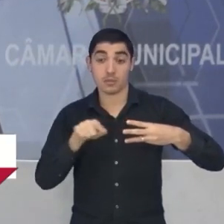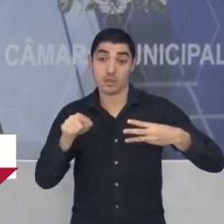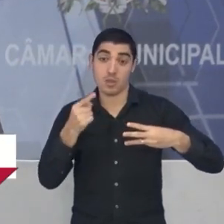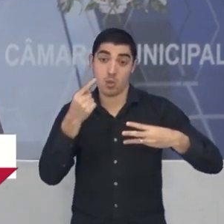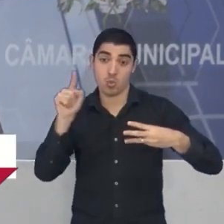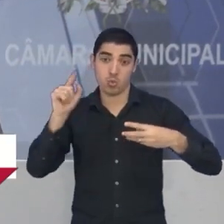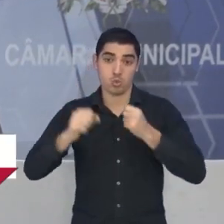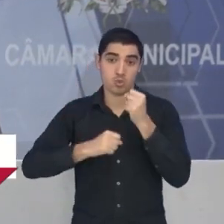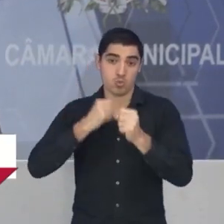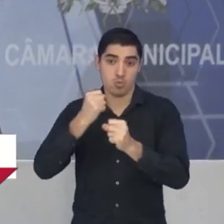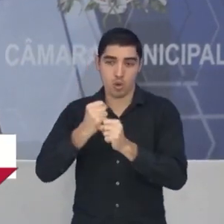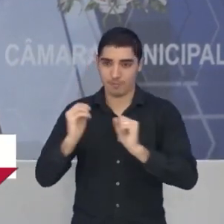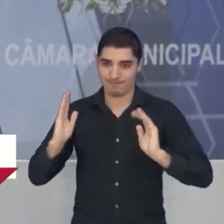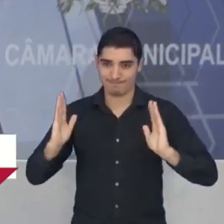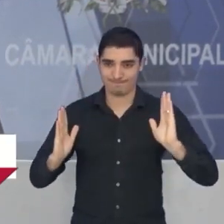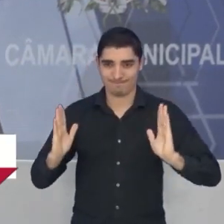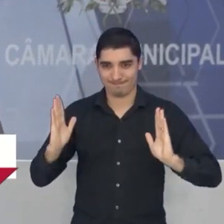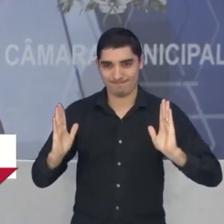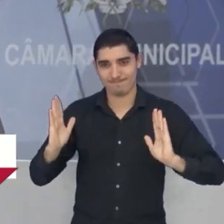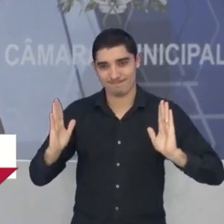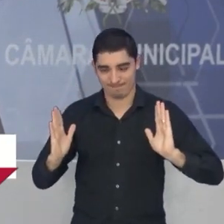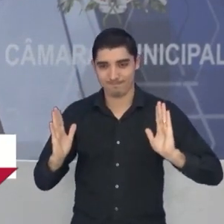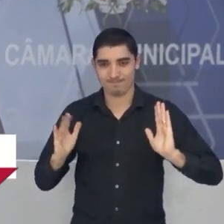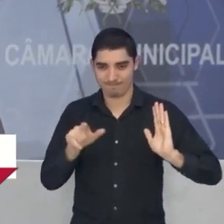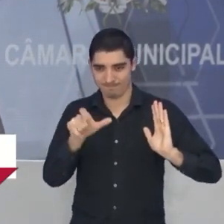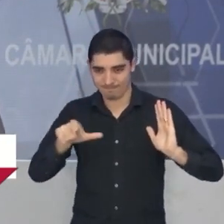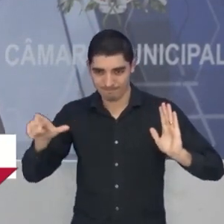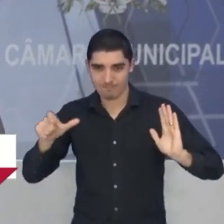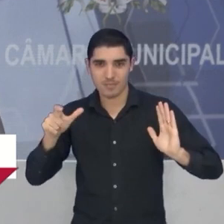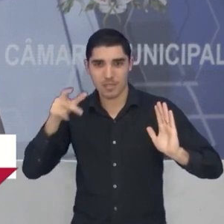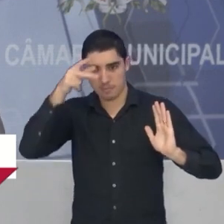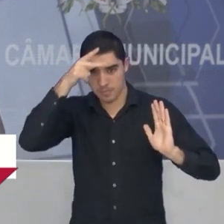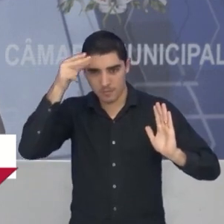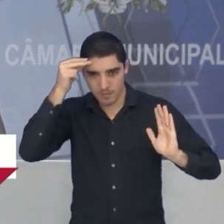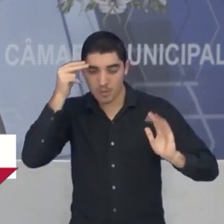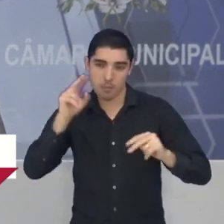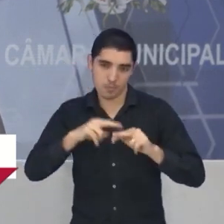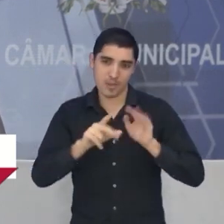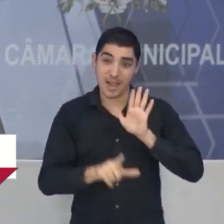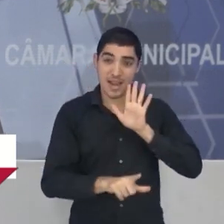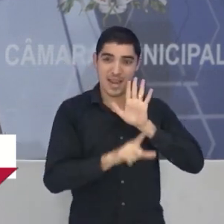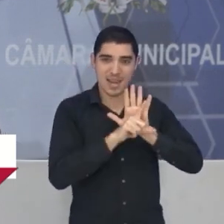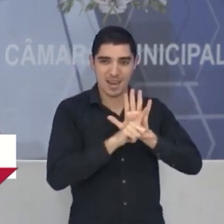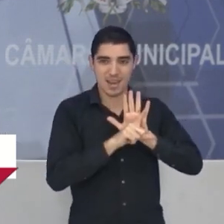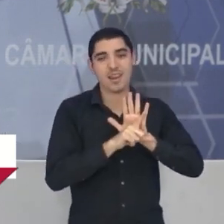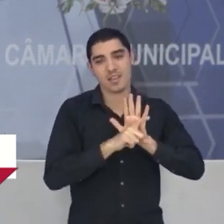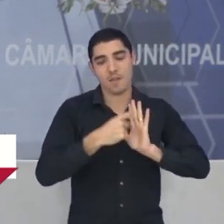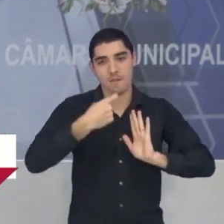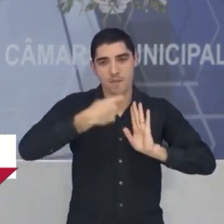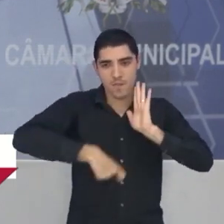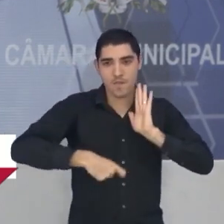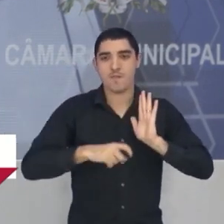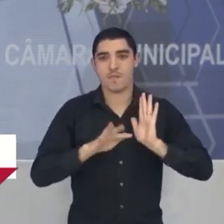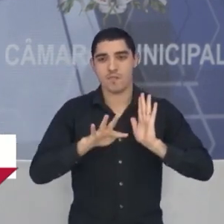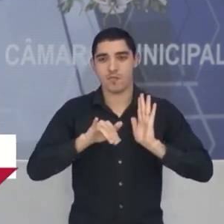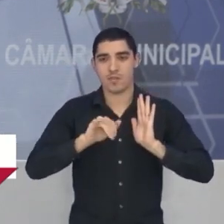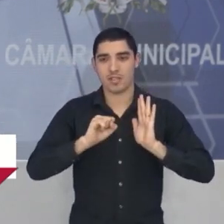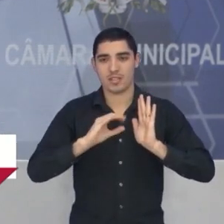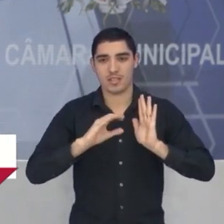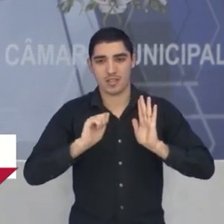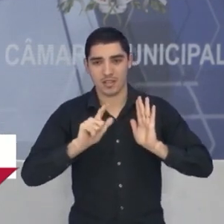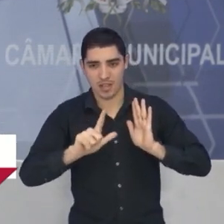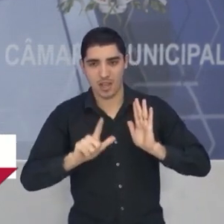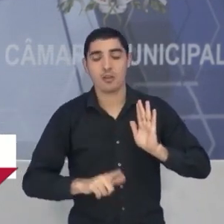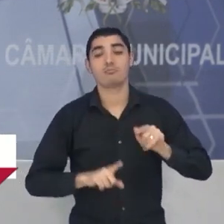Mandato impostos imposta impostos pela lei fiscal e as implicações as